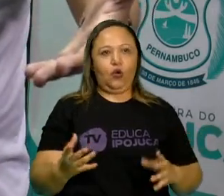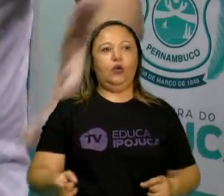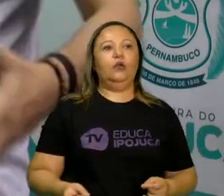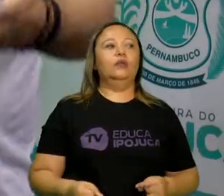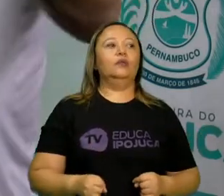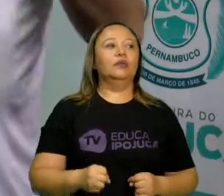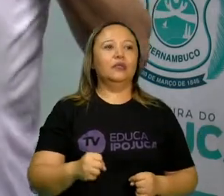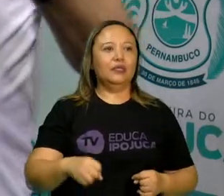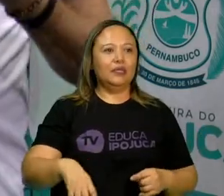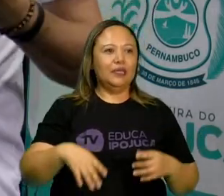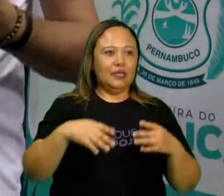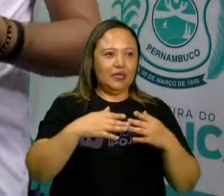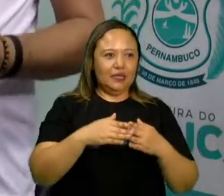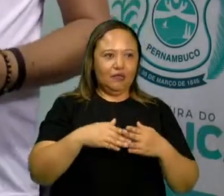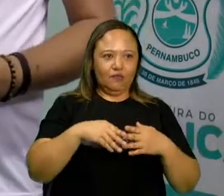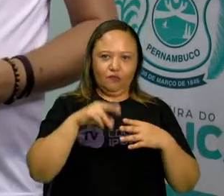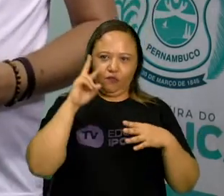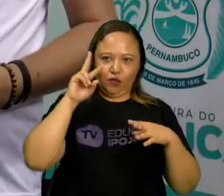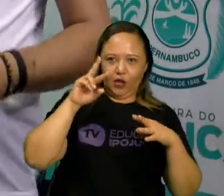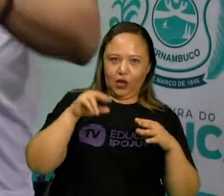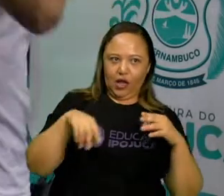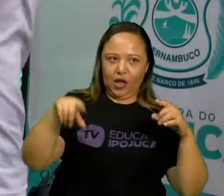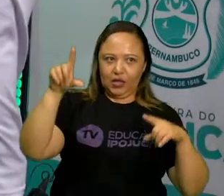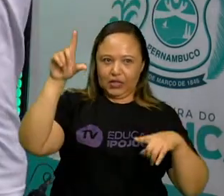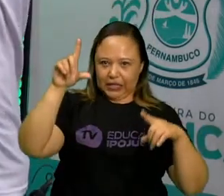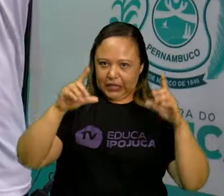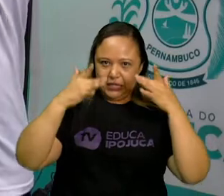cena. Artes visuais,